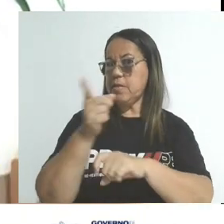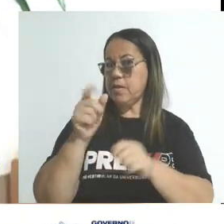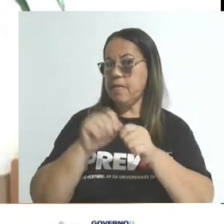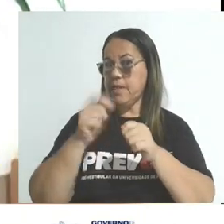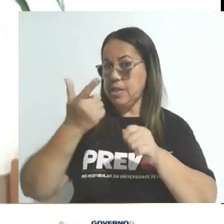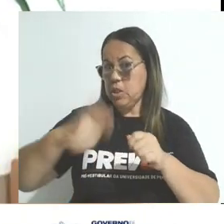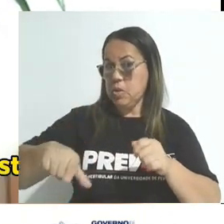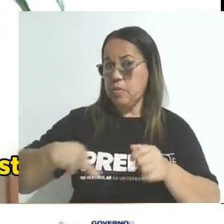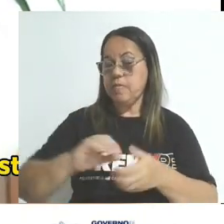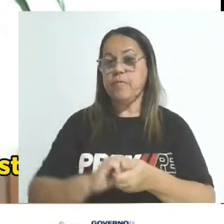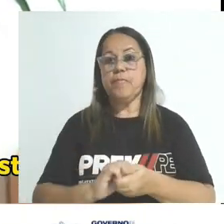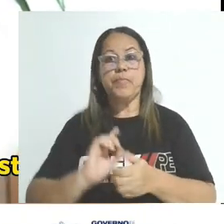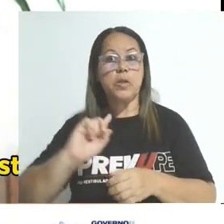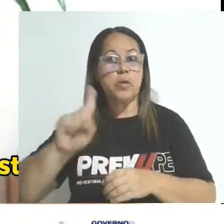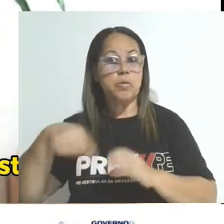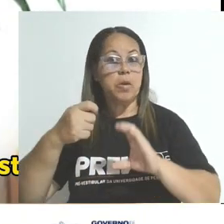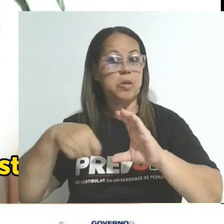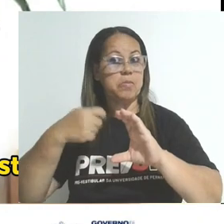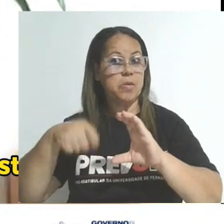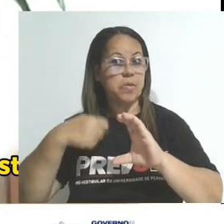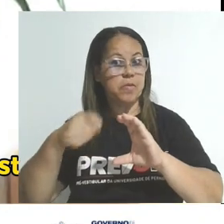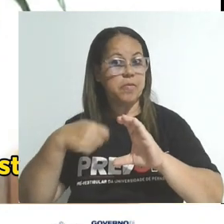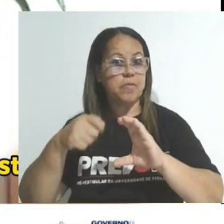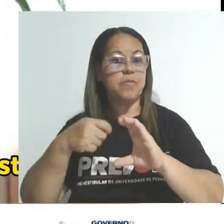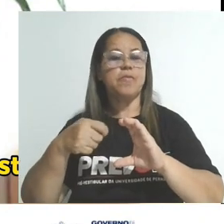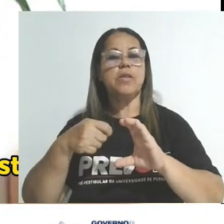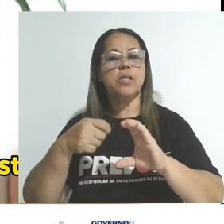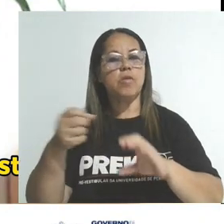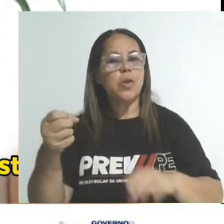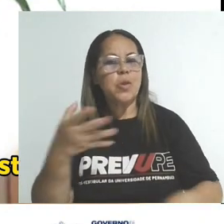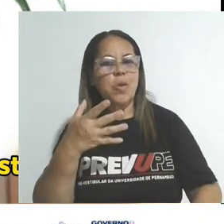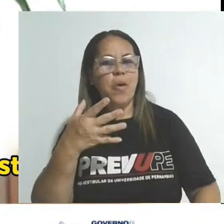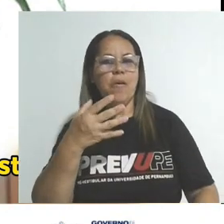fazê-la novamente. Os próximos vídeos que virão,